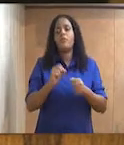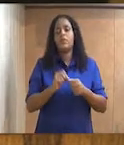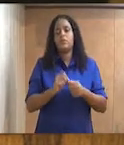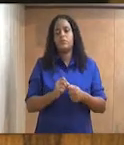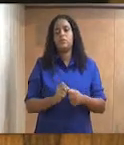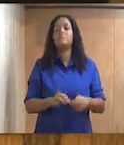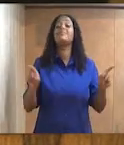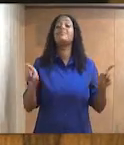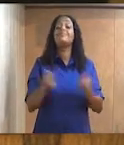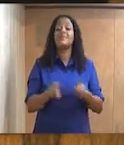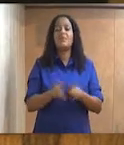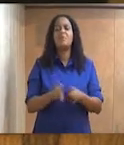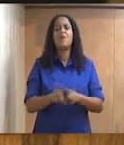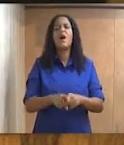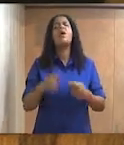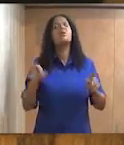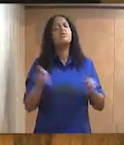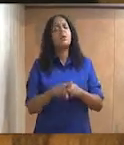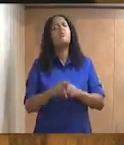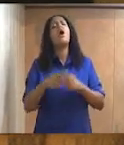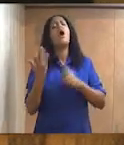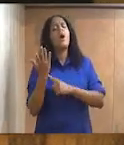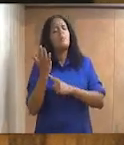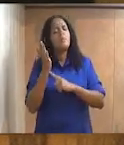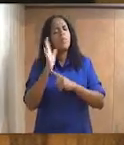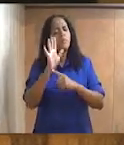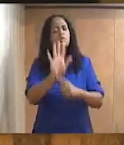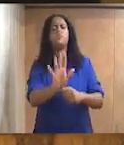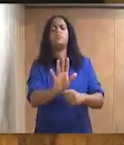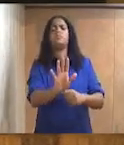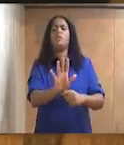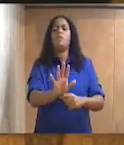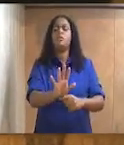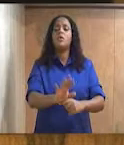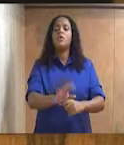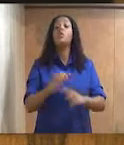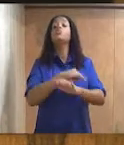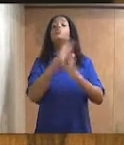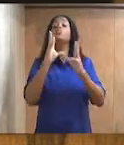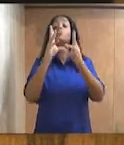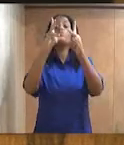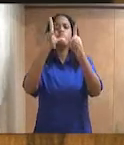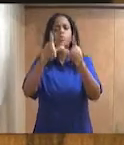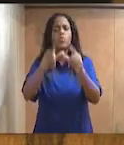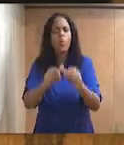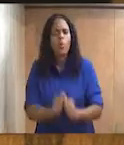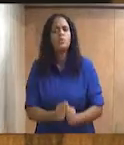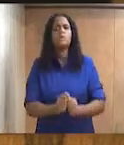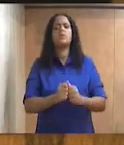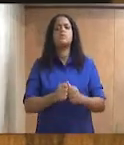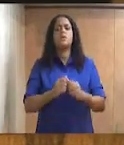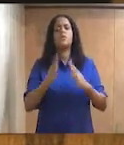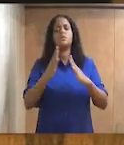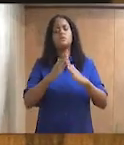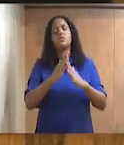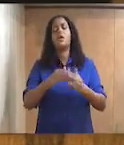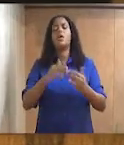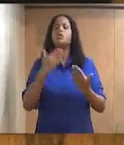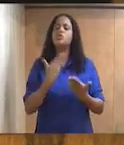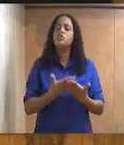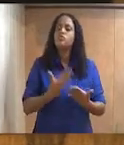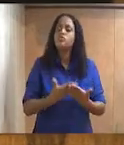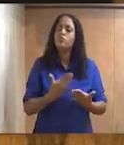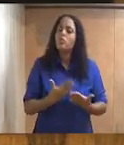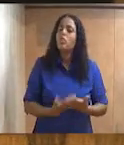Além disso, estou apresentando uma indicação parlamentar para que todas as unidades sejam climatizadas, senhor